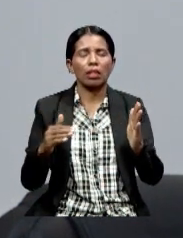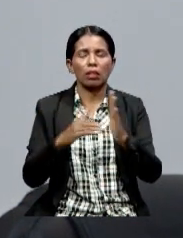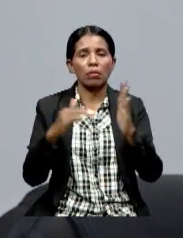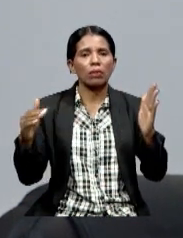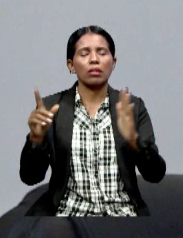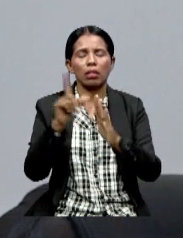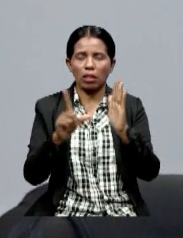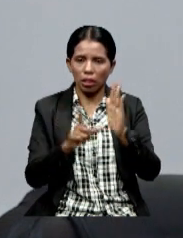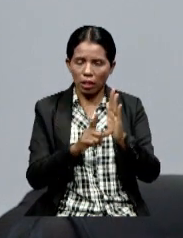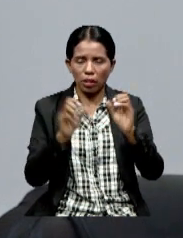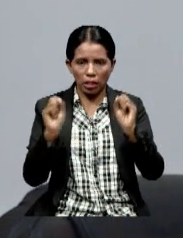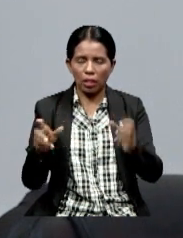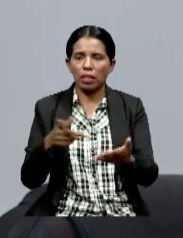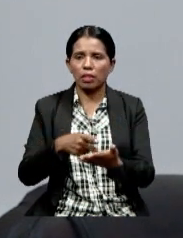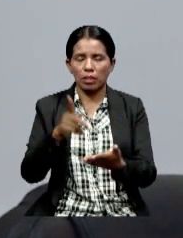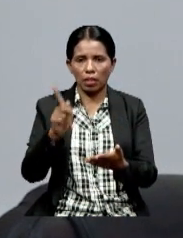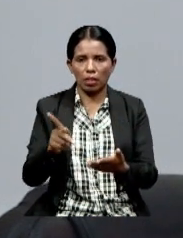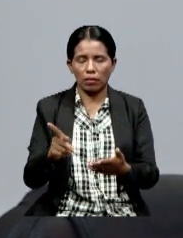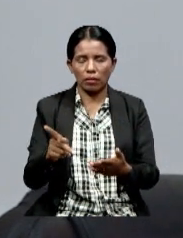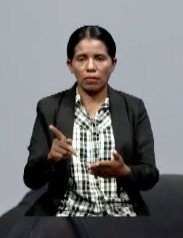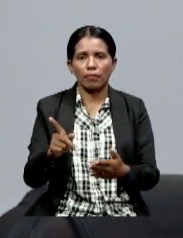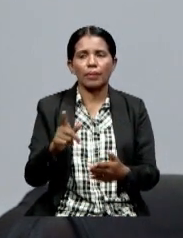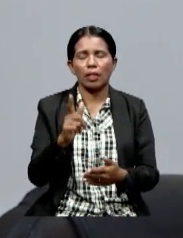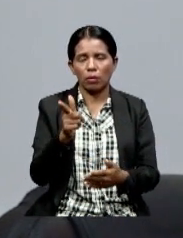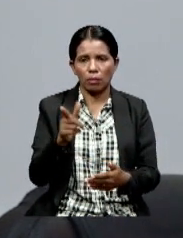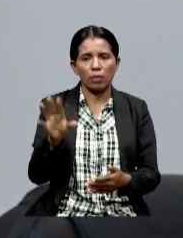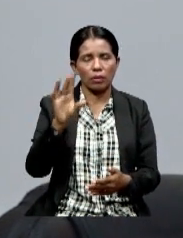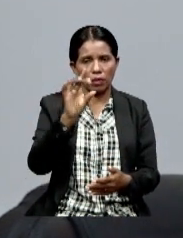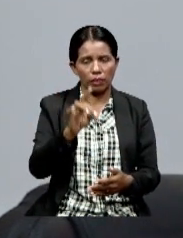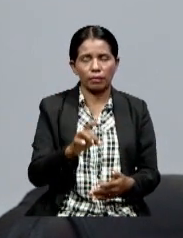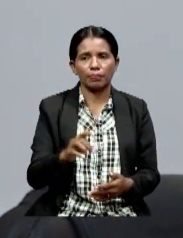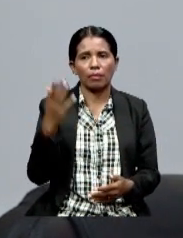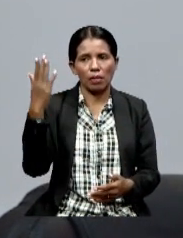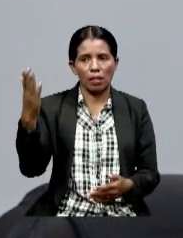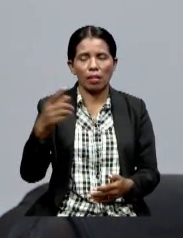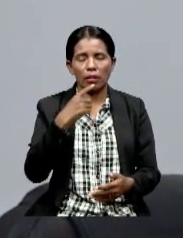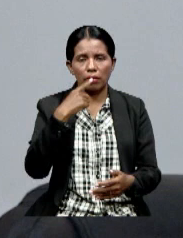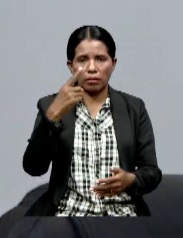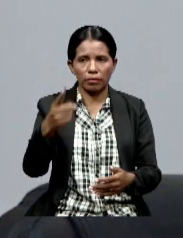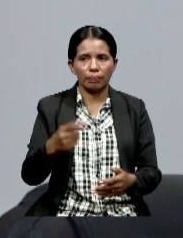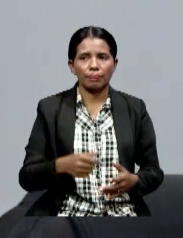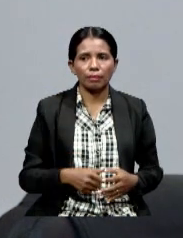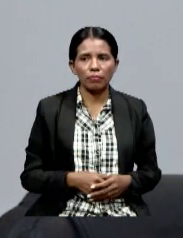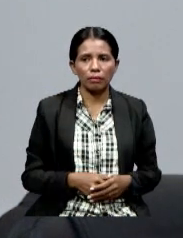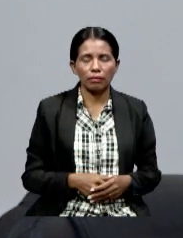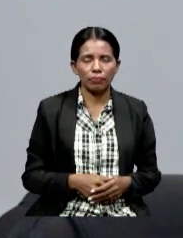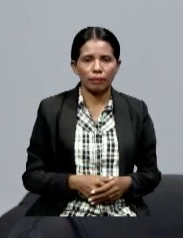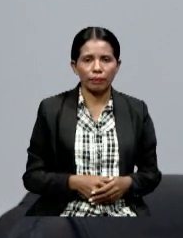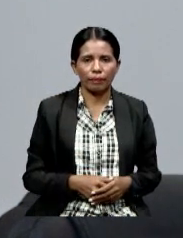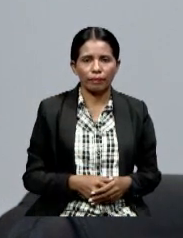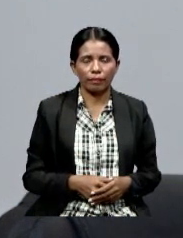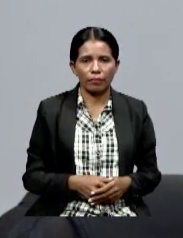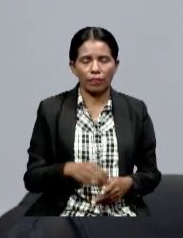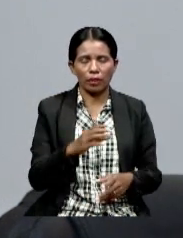também. Nem o artigo 28 do decreto-lei de IA. E não vai ter é da competência do inspetor-geral